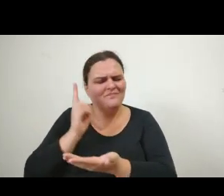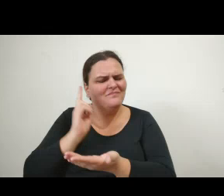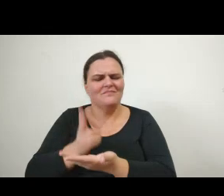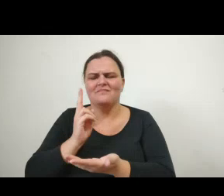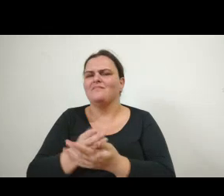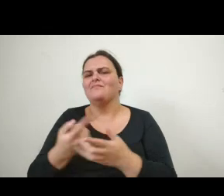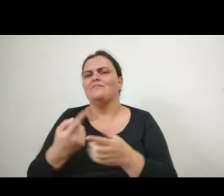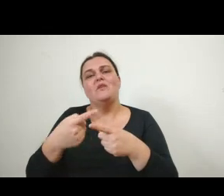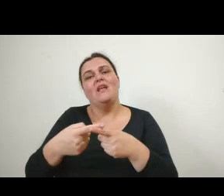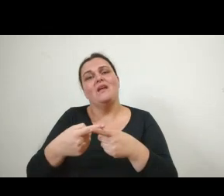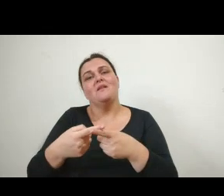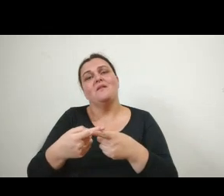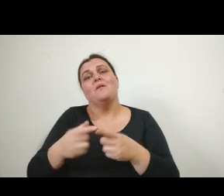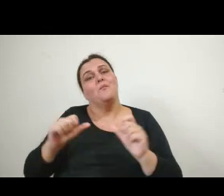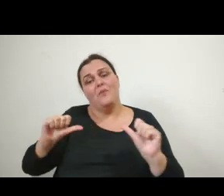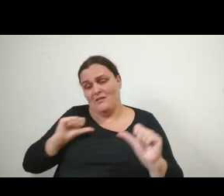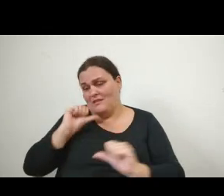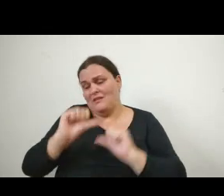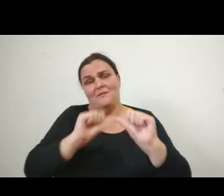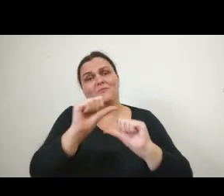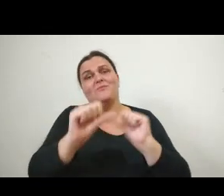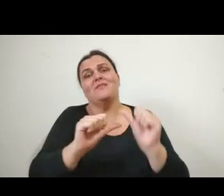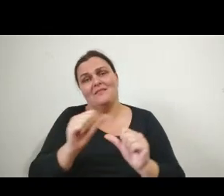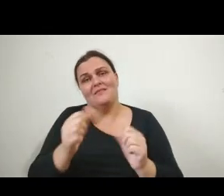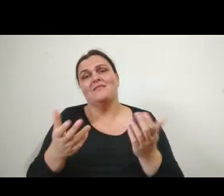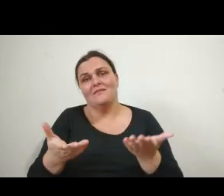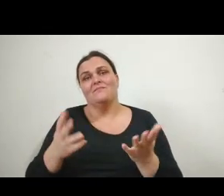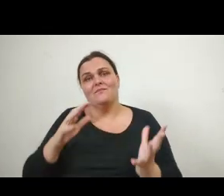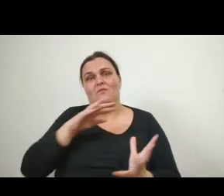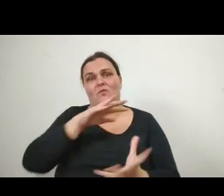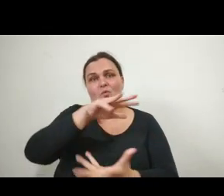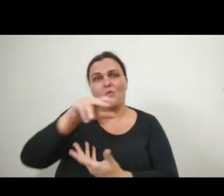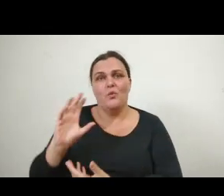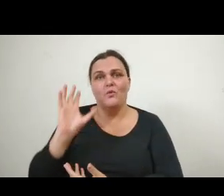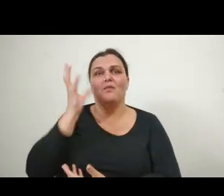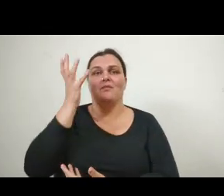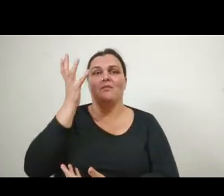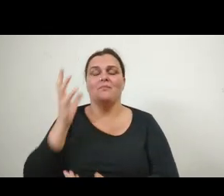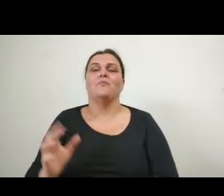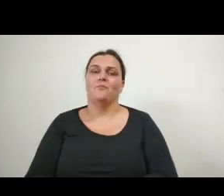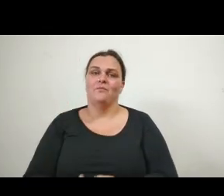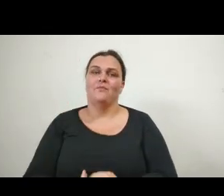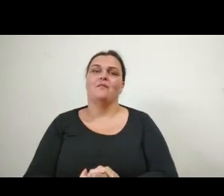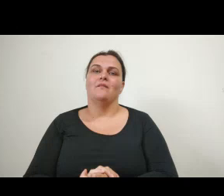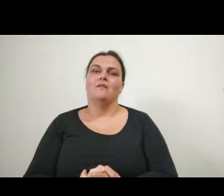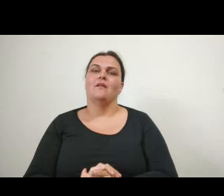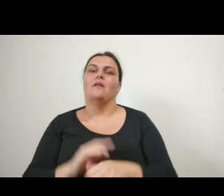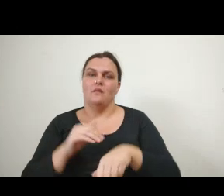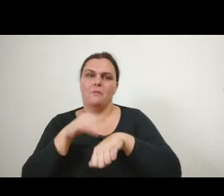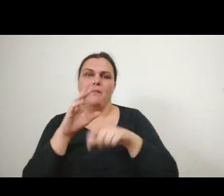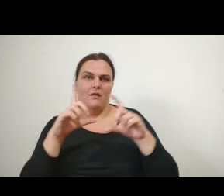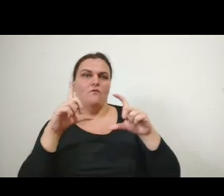com o aquecimento global. Aqui, né, mais fotos do que aconteceu em Petrópolis em 2022,